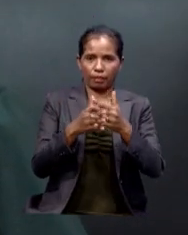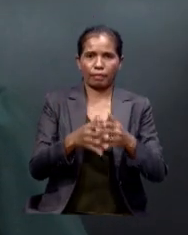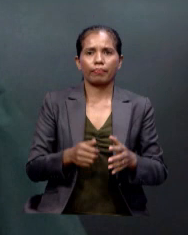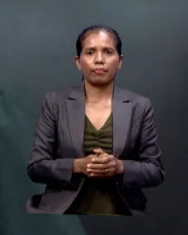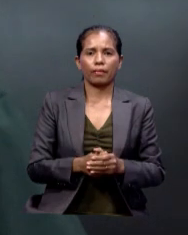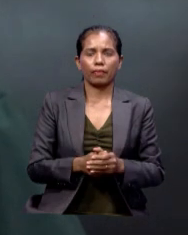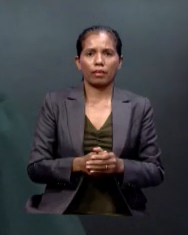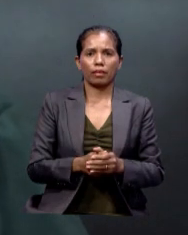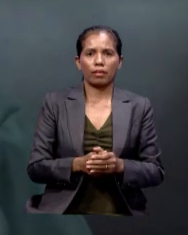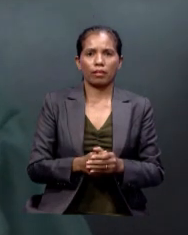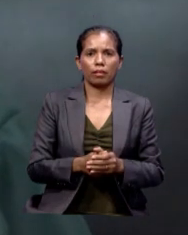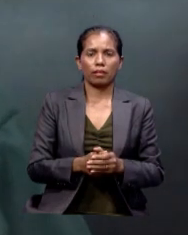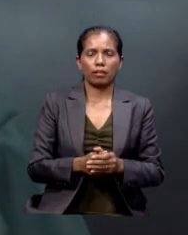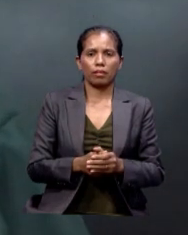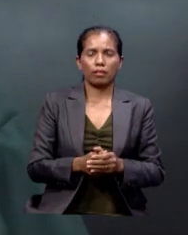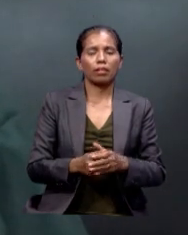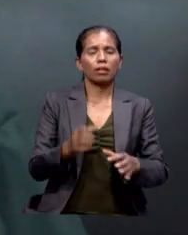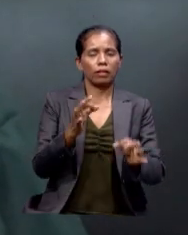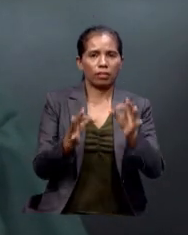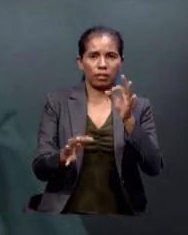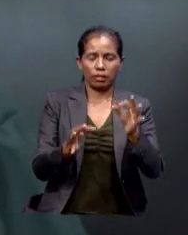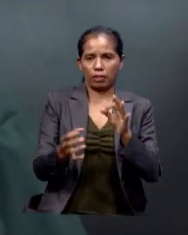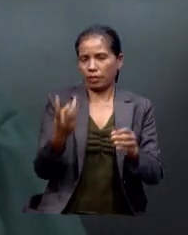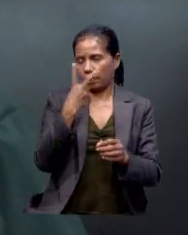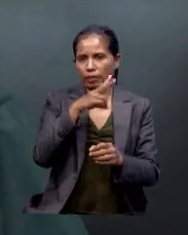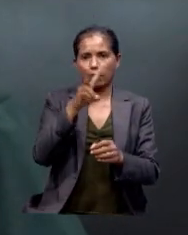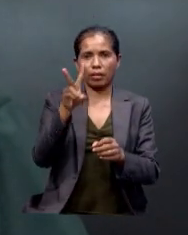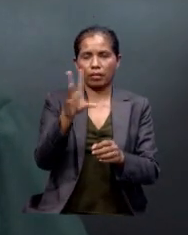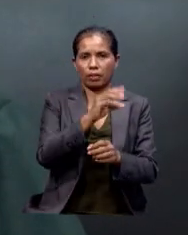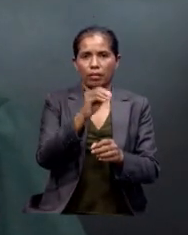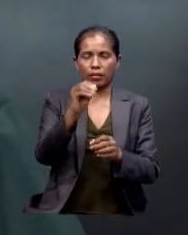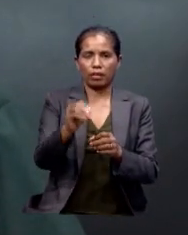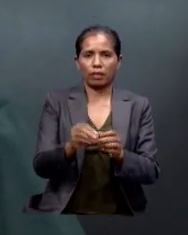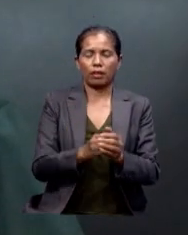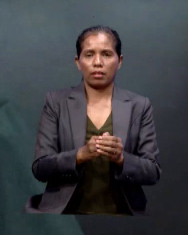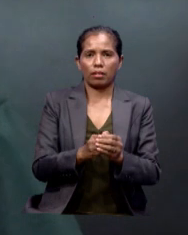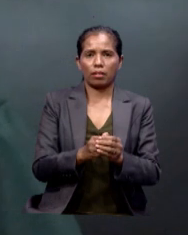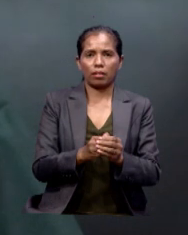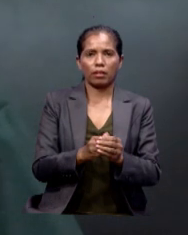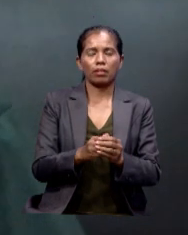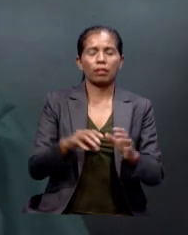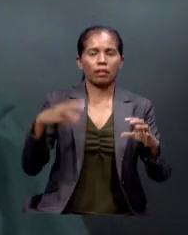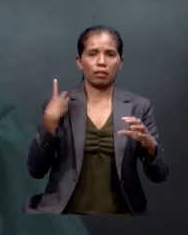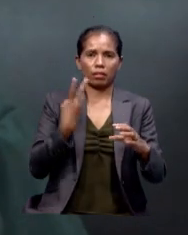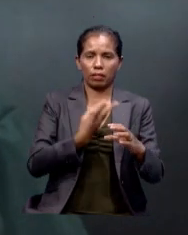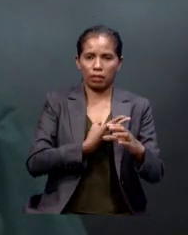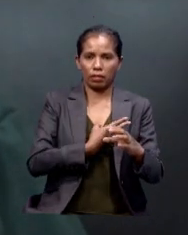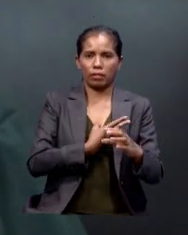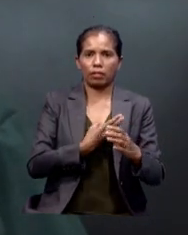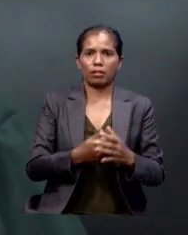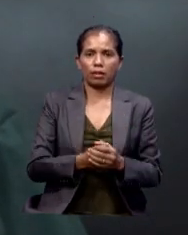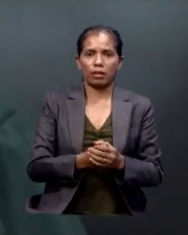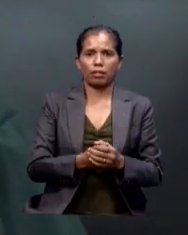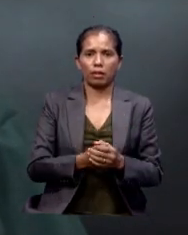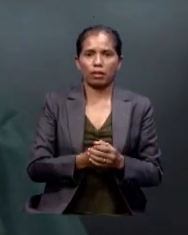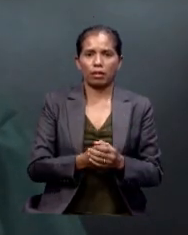Parece que foi feito um copy-paste do que aconteceu em